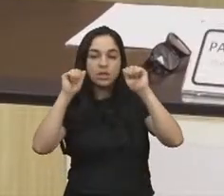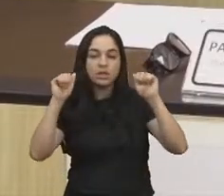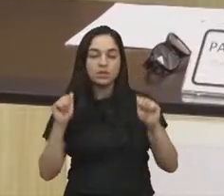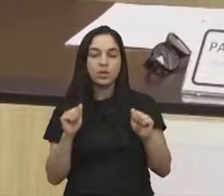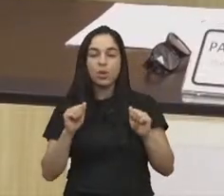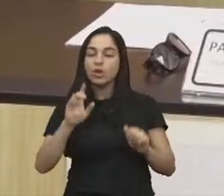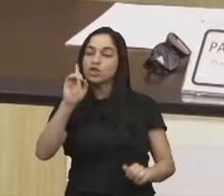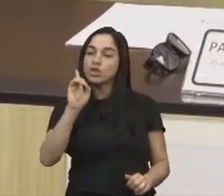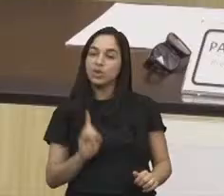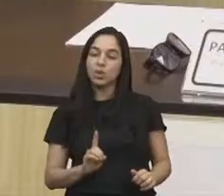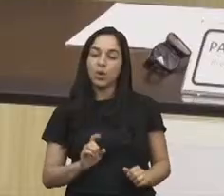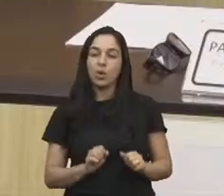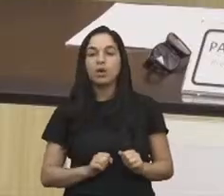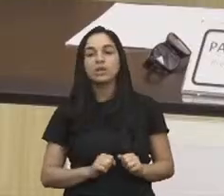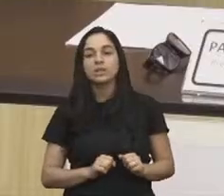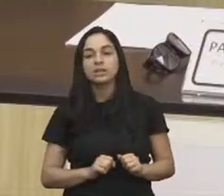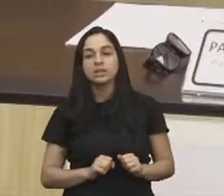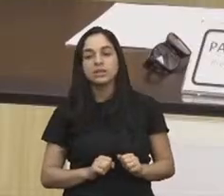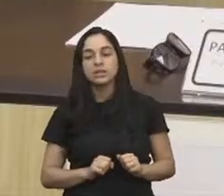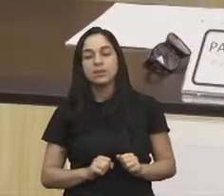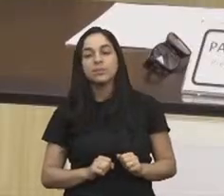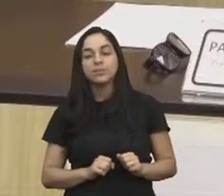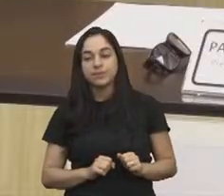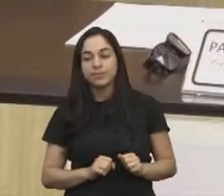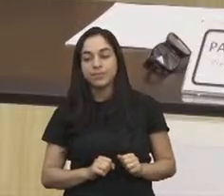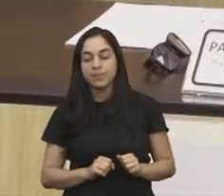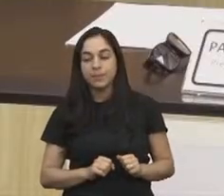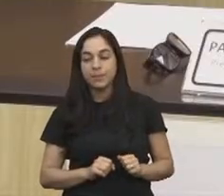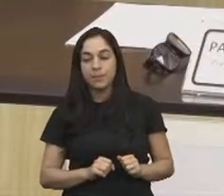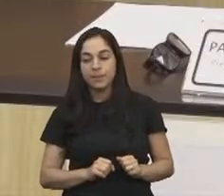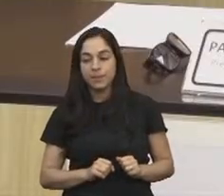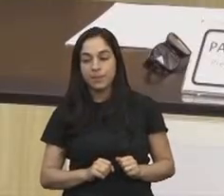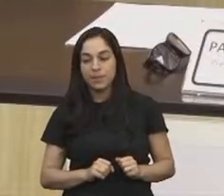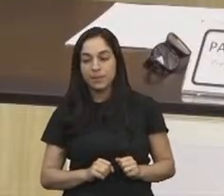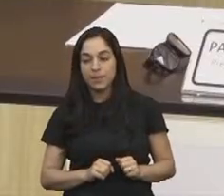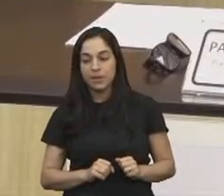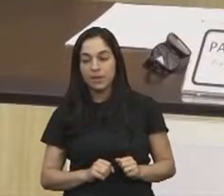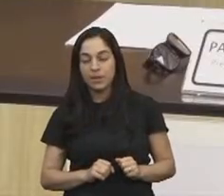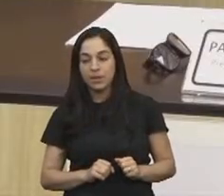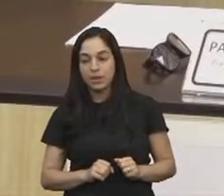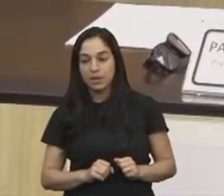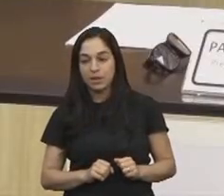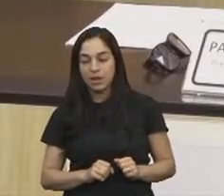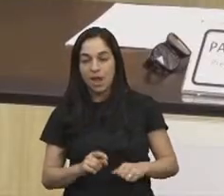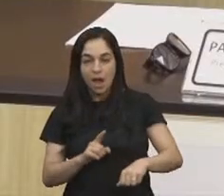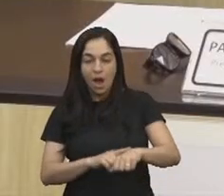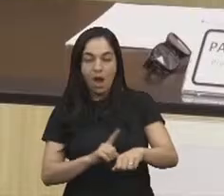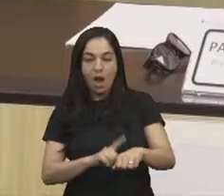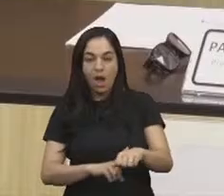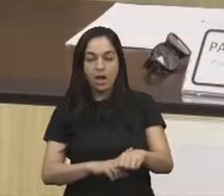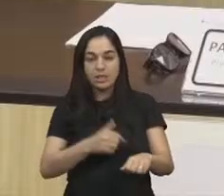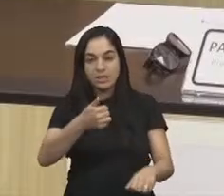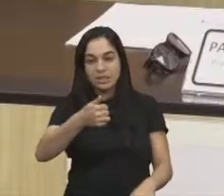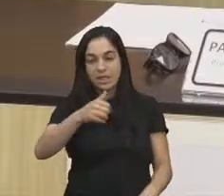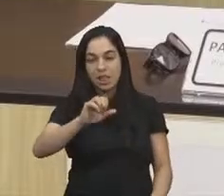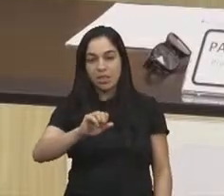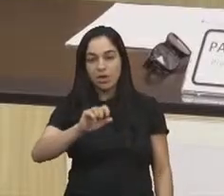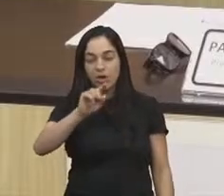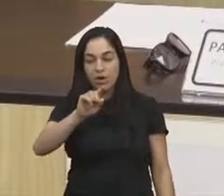estão aqui, sua respectiva diretoria. E às